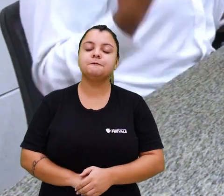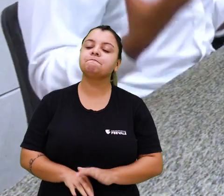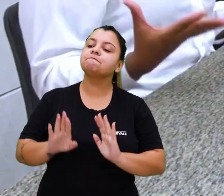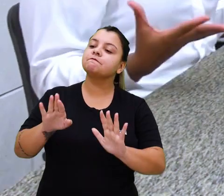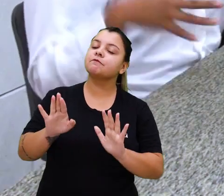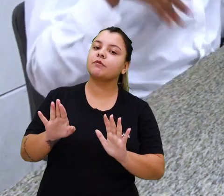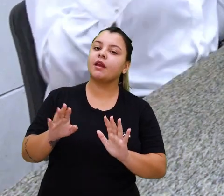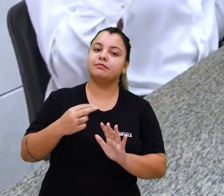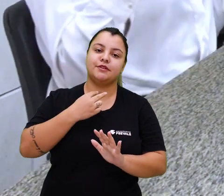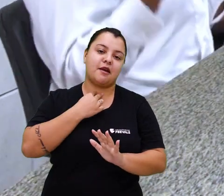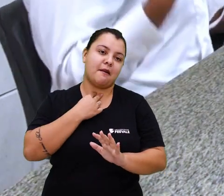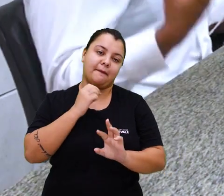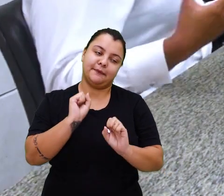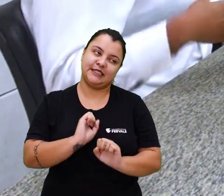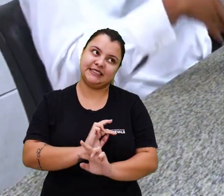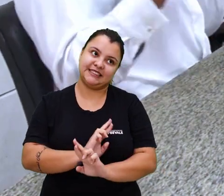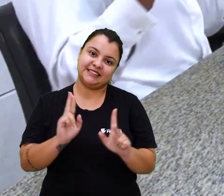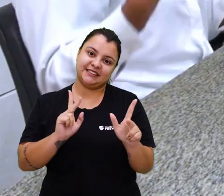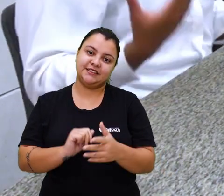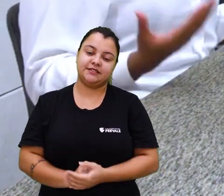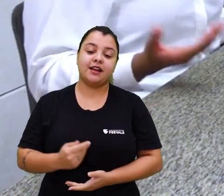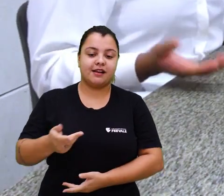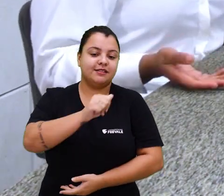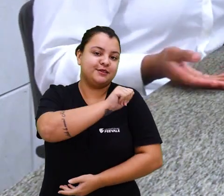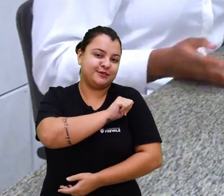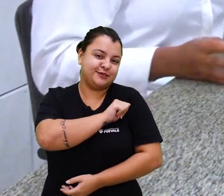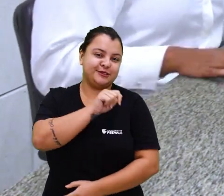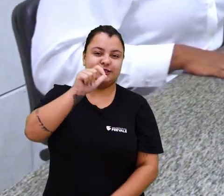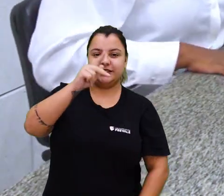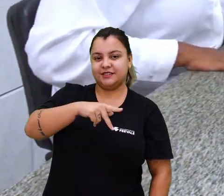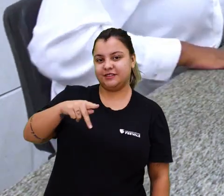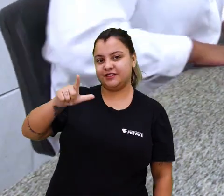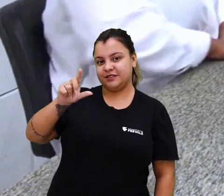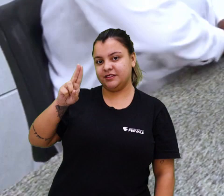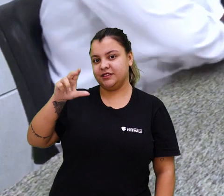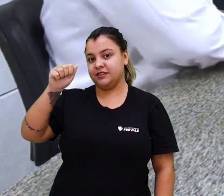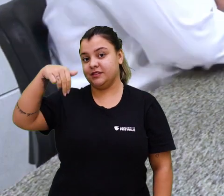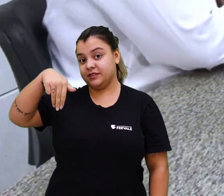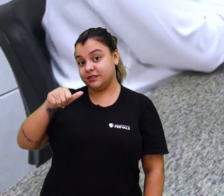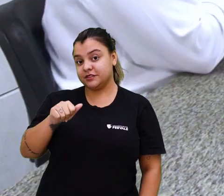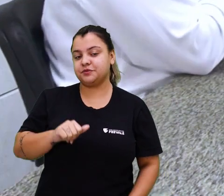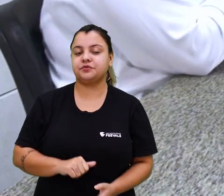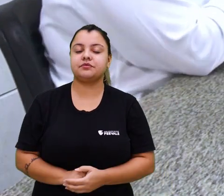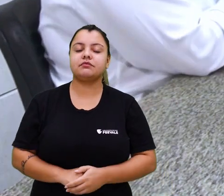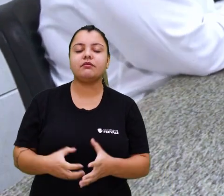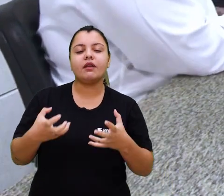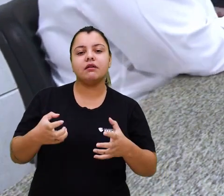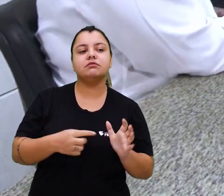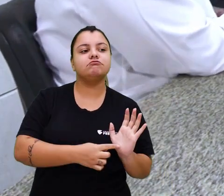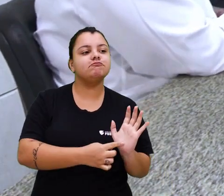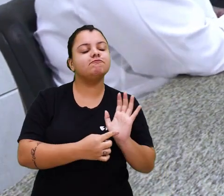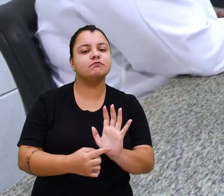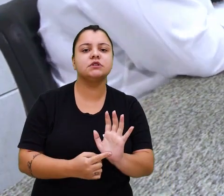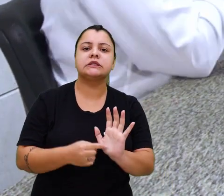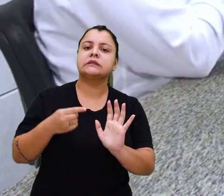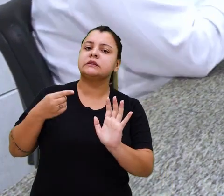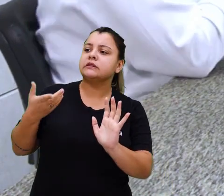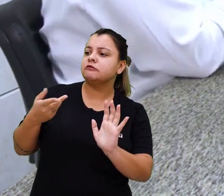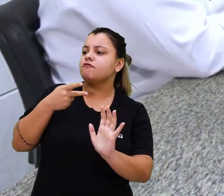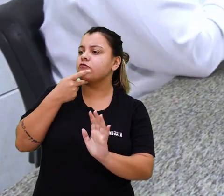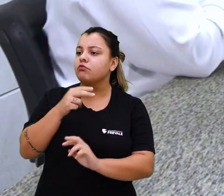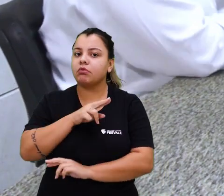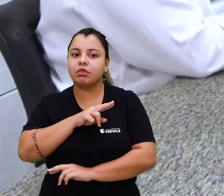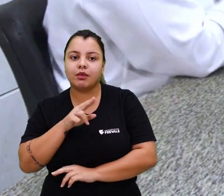pela primeira vez não poderia ser diferente que é com os alunos da Luana né e eu queria que vocês se apresentassem antes de tudo que eu tô muito